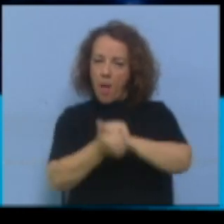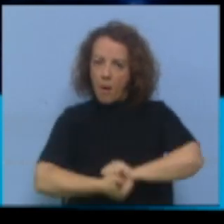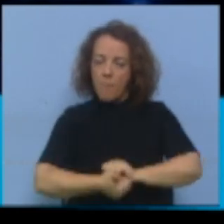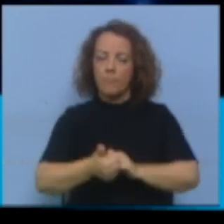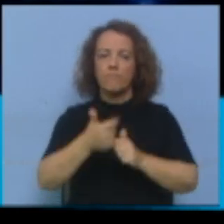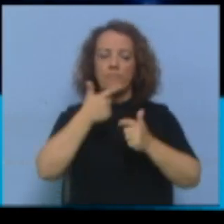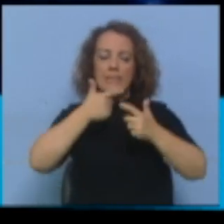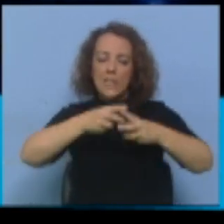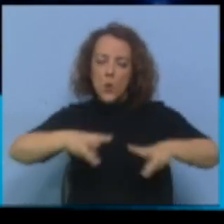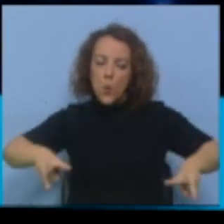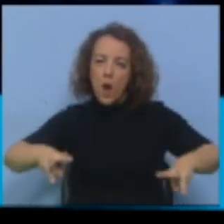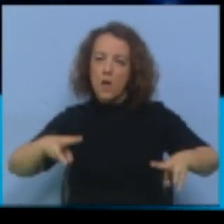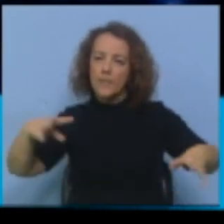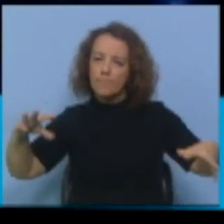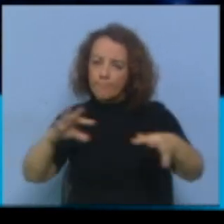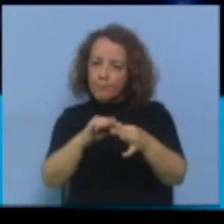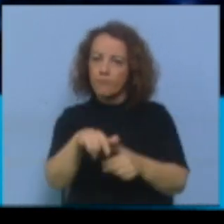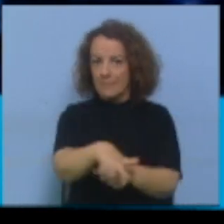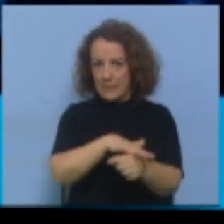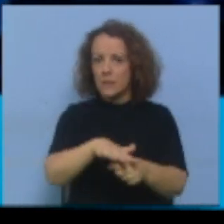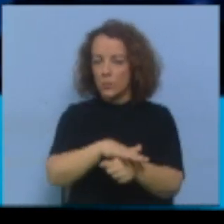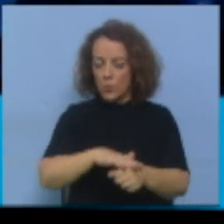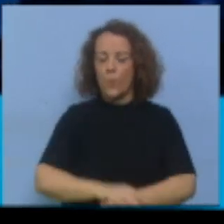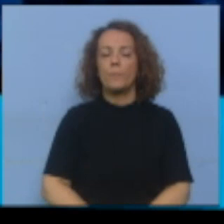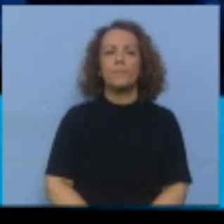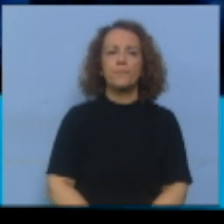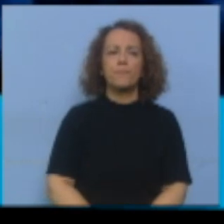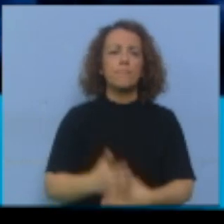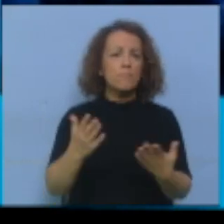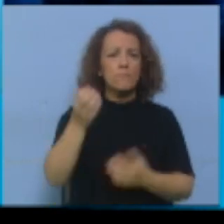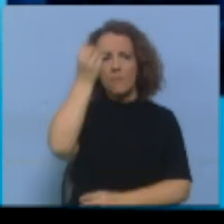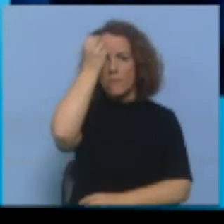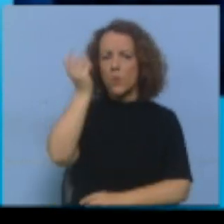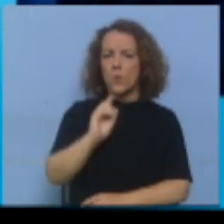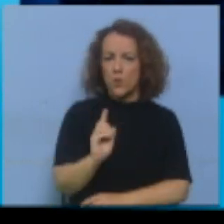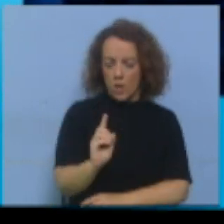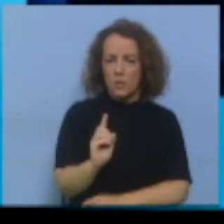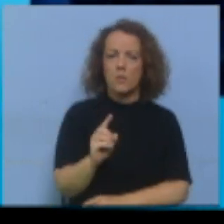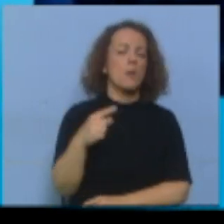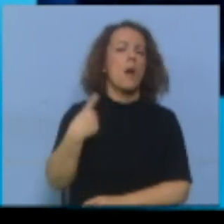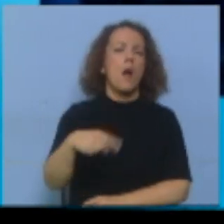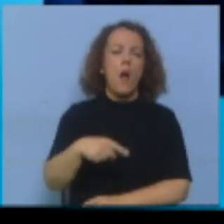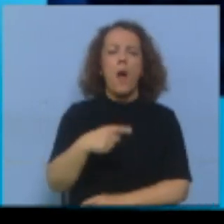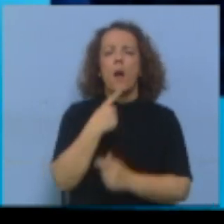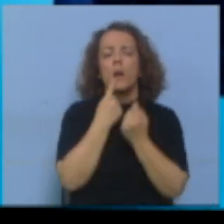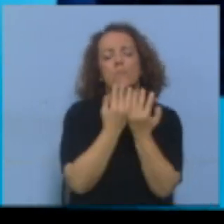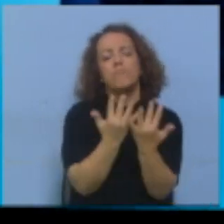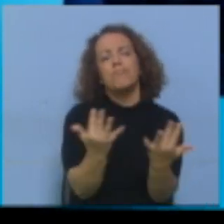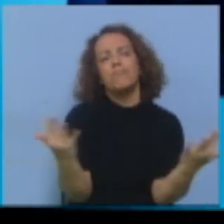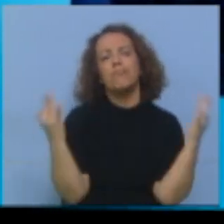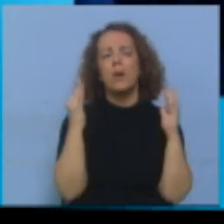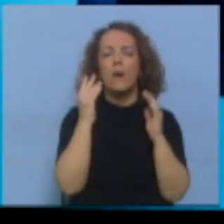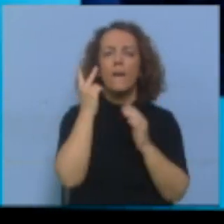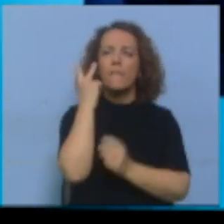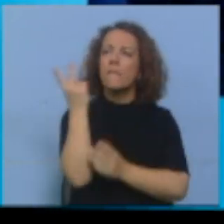esta situação. É preciso ter em conta que há uma diversidade enorme de vida